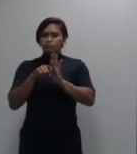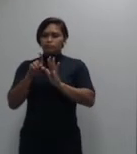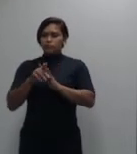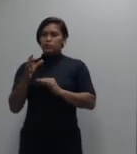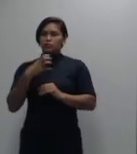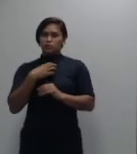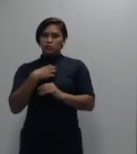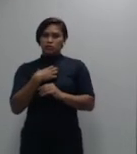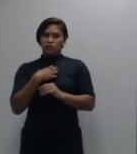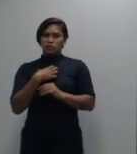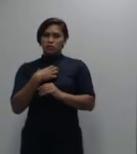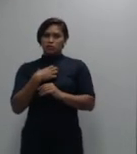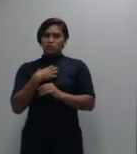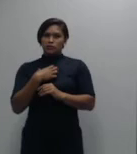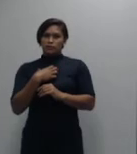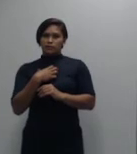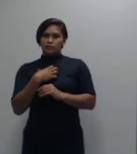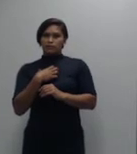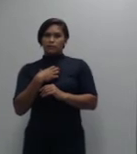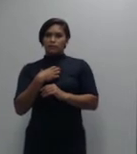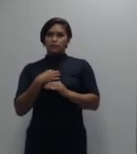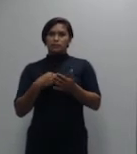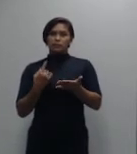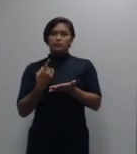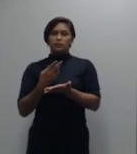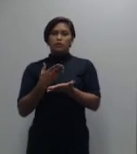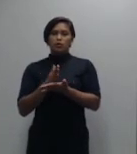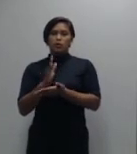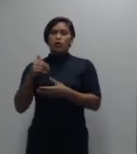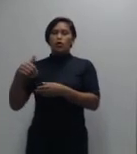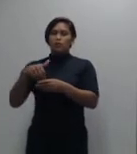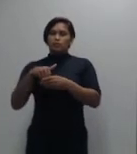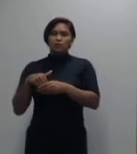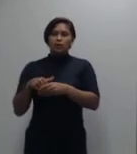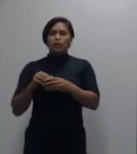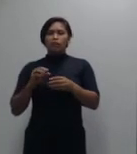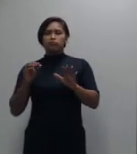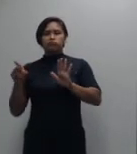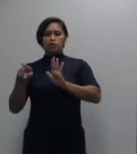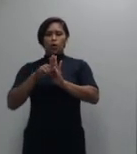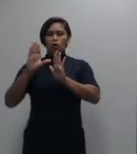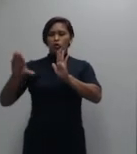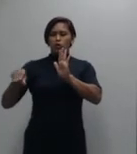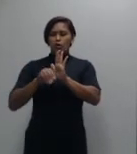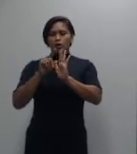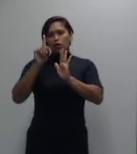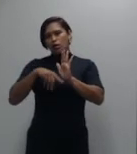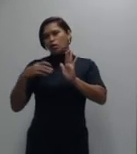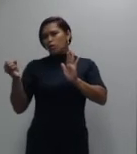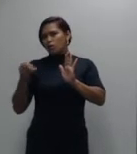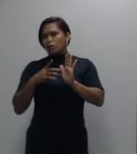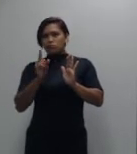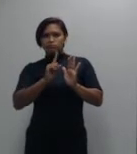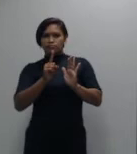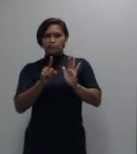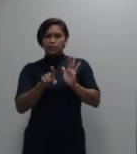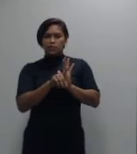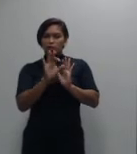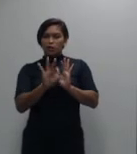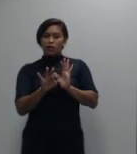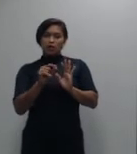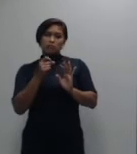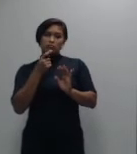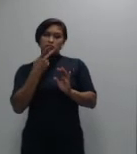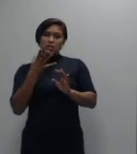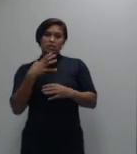sentido de impugnar o boto o Detran os alimentos ao Bote Fé Fortaleza eu